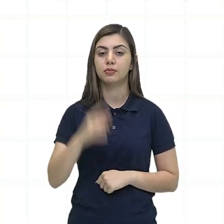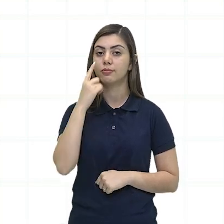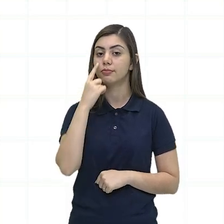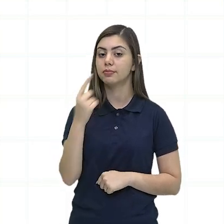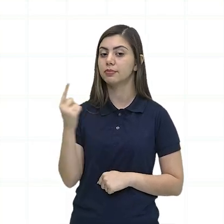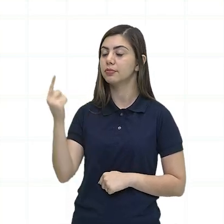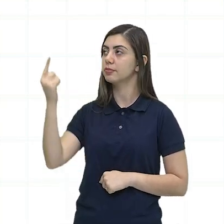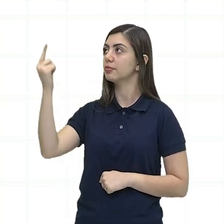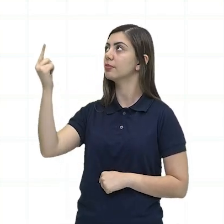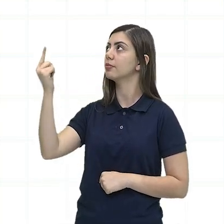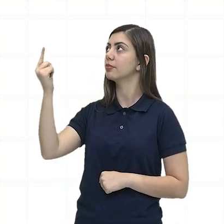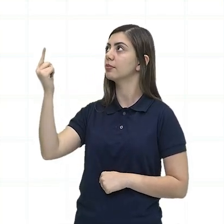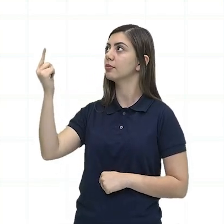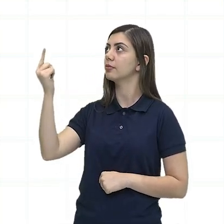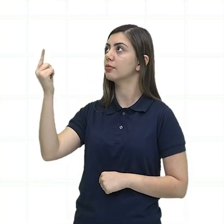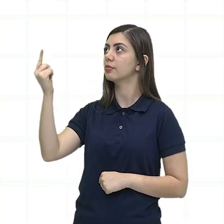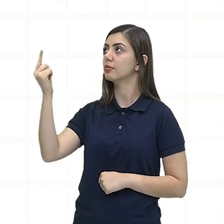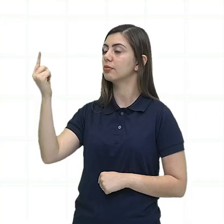math.